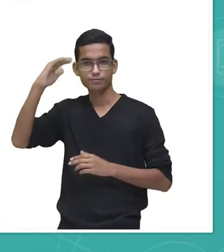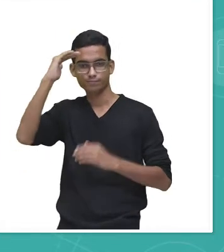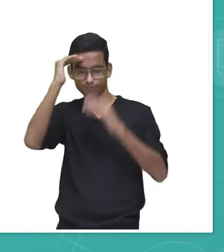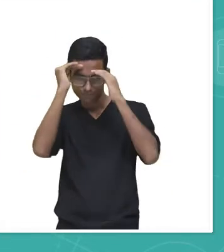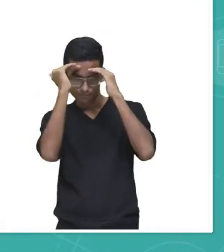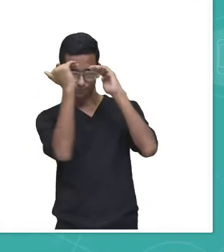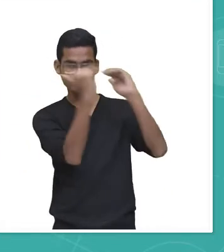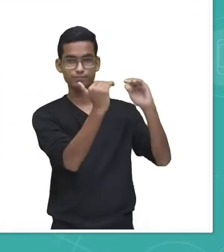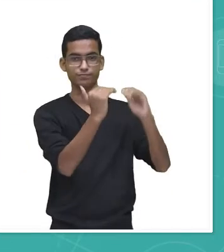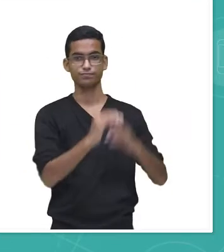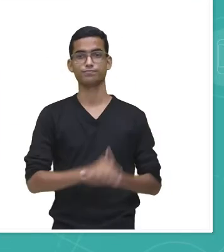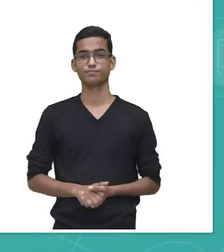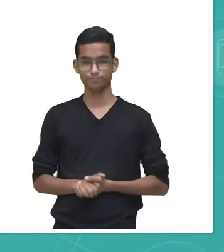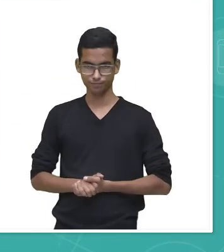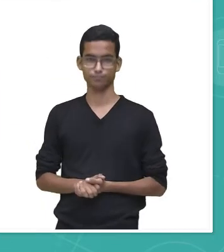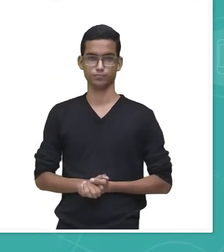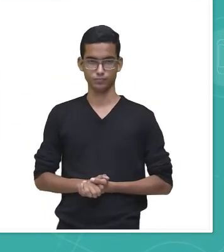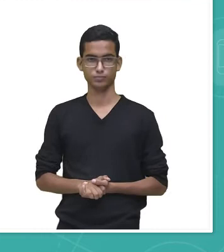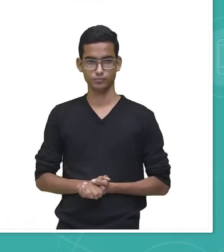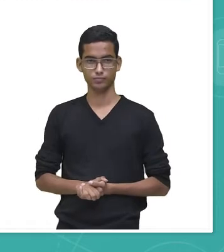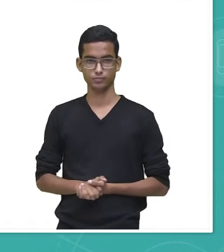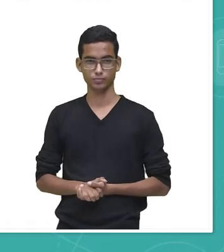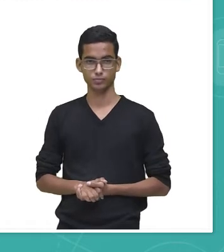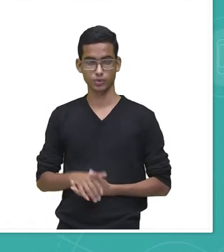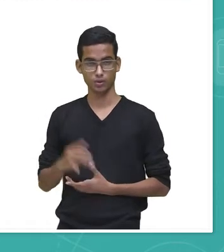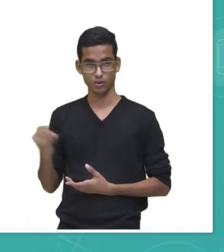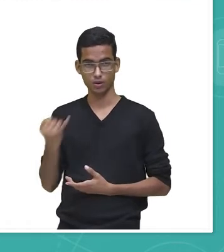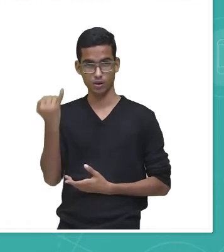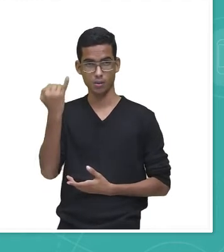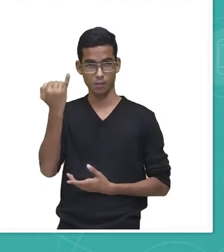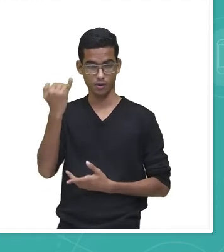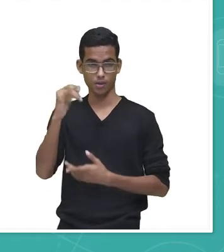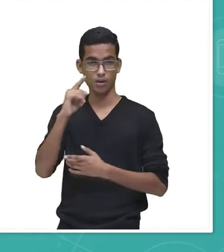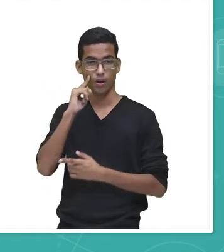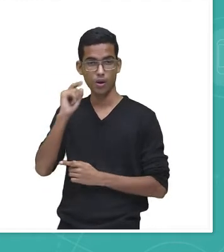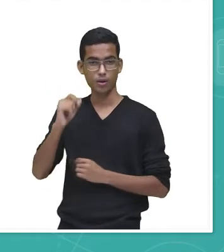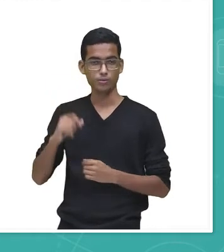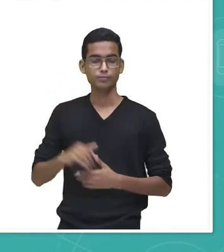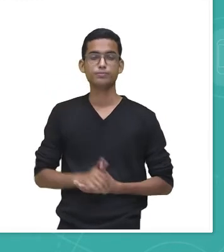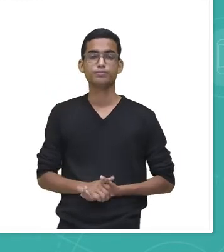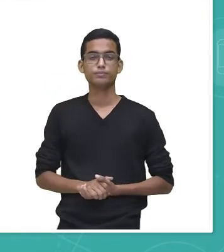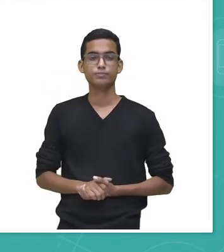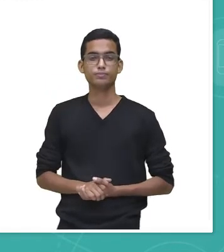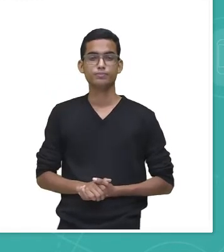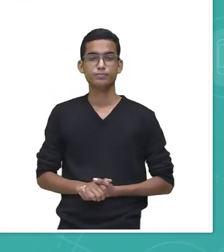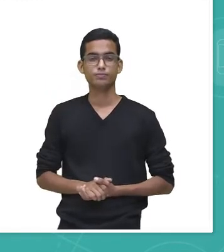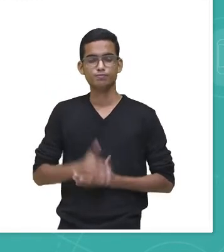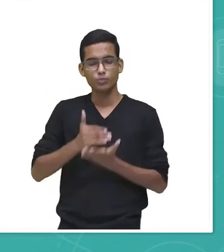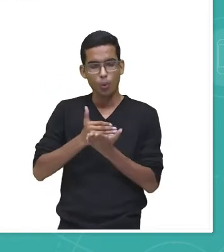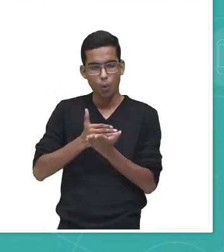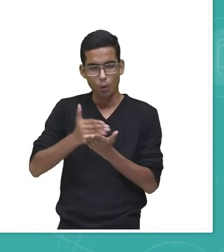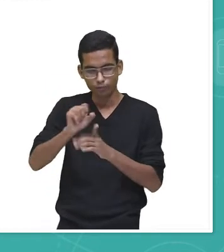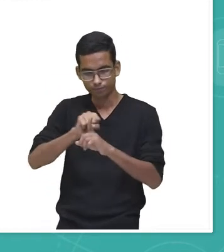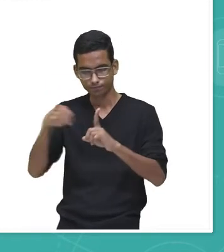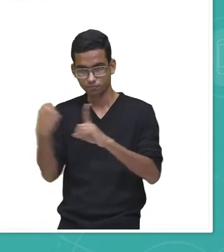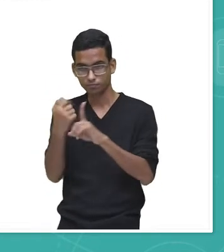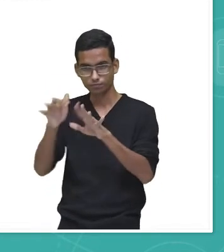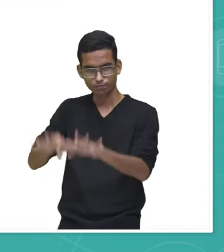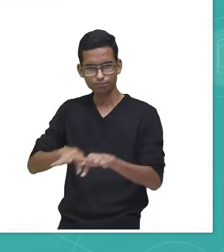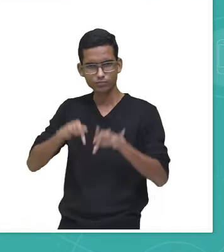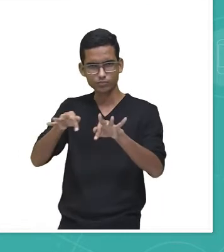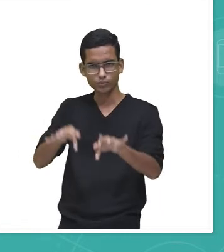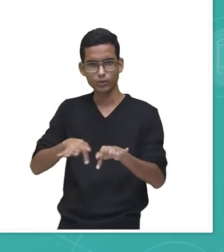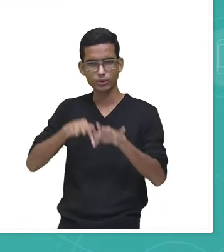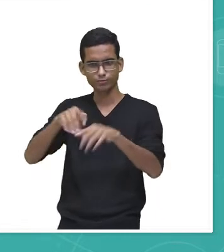Certo? Vale ressaltar uma coisa muito importante aqui, sexta fase. No começo dessa sociedade feudal, dessa relação de economia